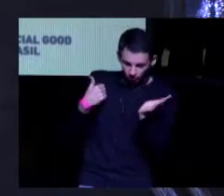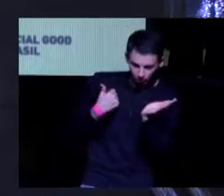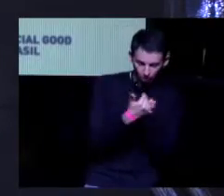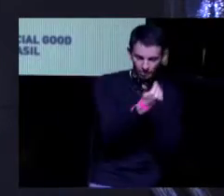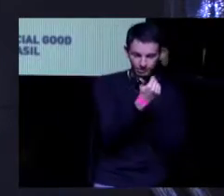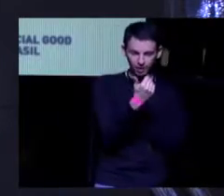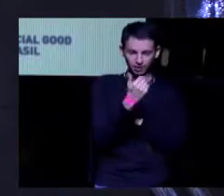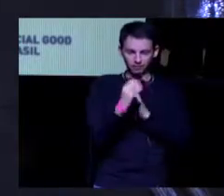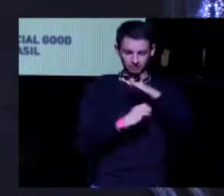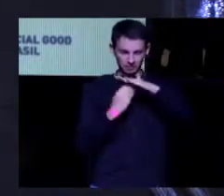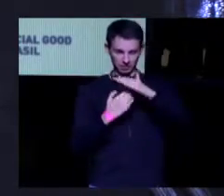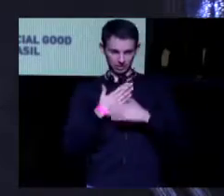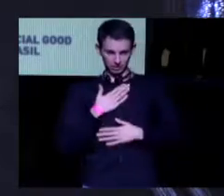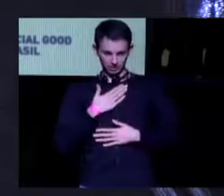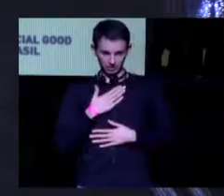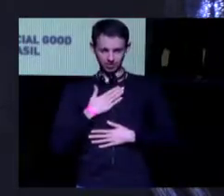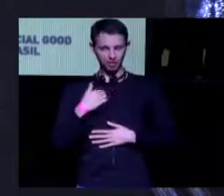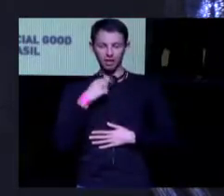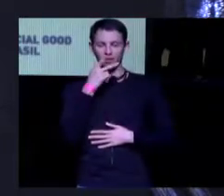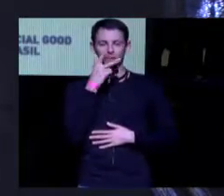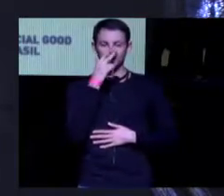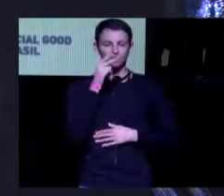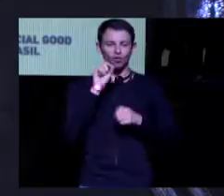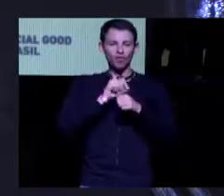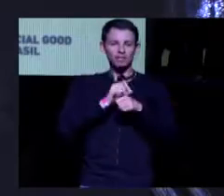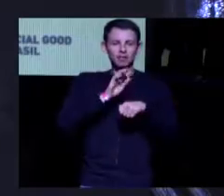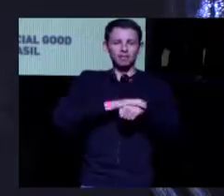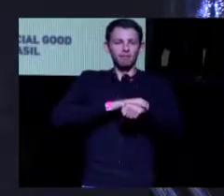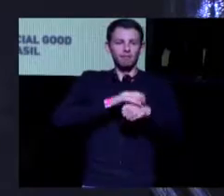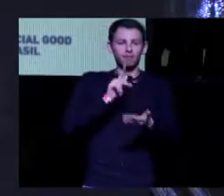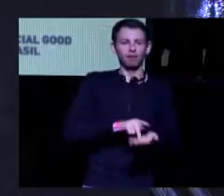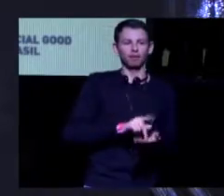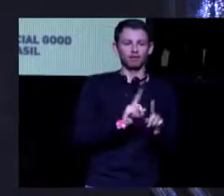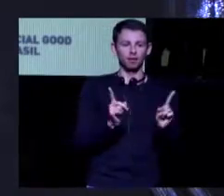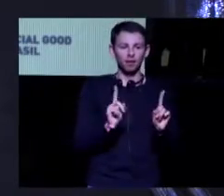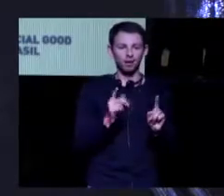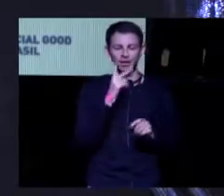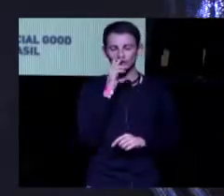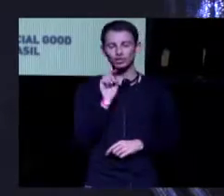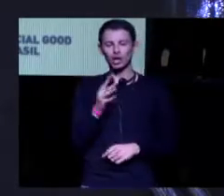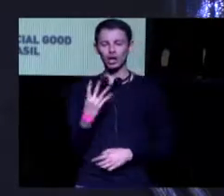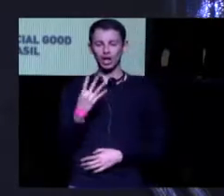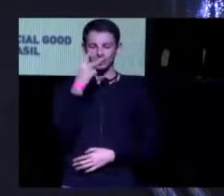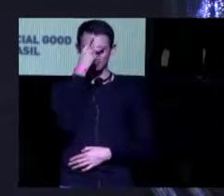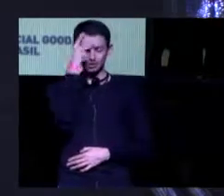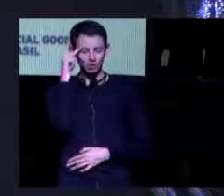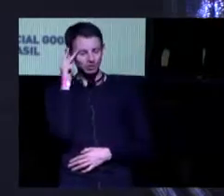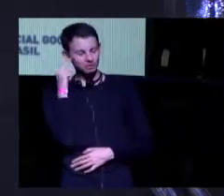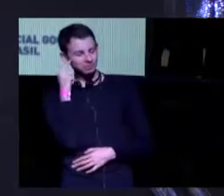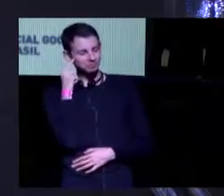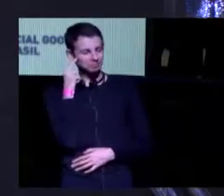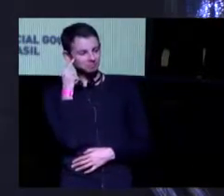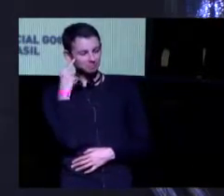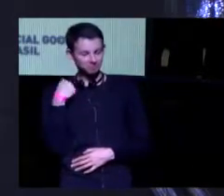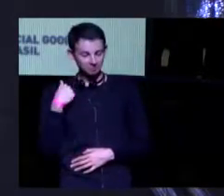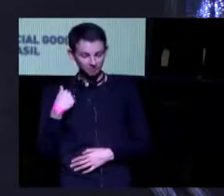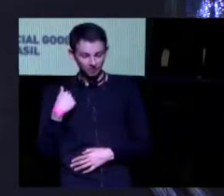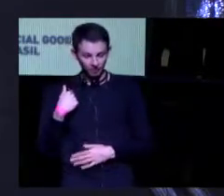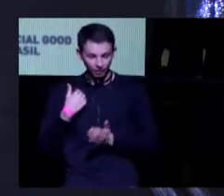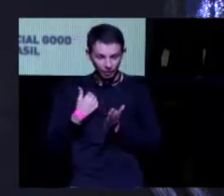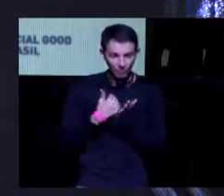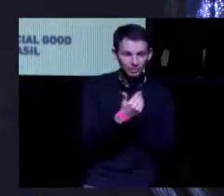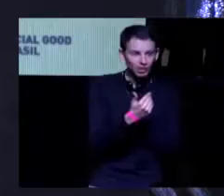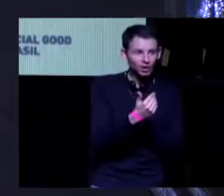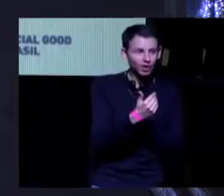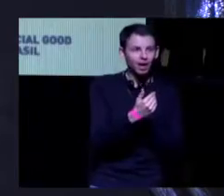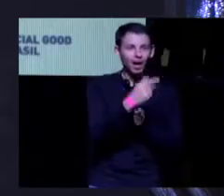começo, a gente não fazia isso na prática, a gente fez em um grupo de 4 pessoas. E aí, quando a gente lançou, várias pessoas quiseram